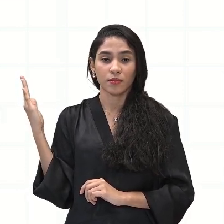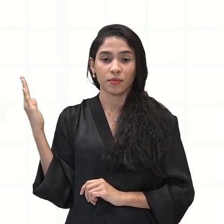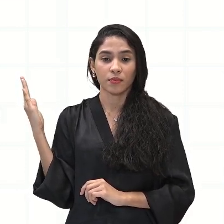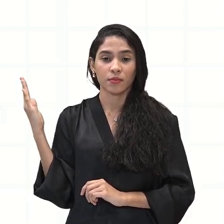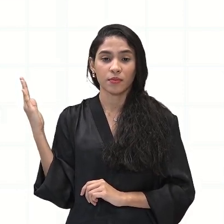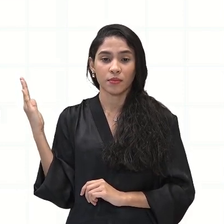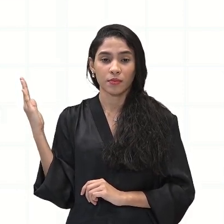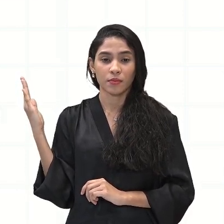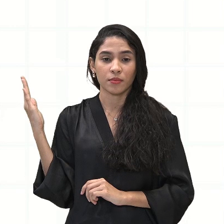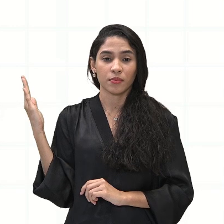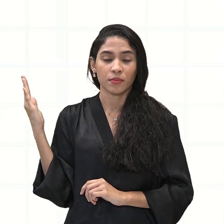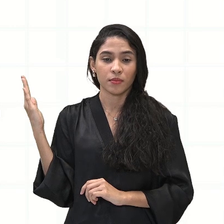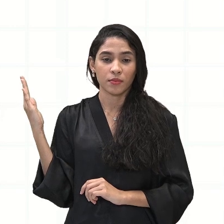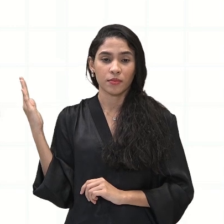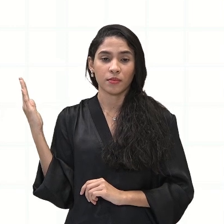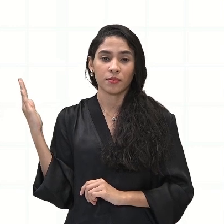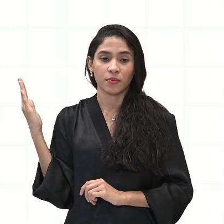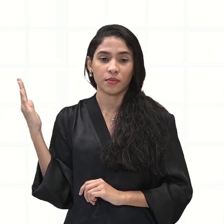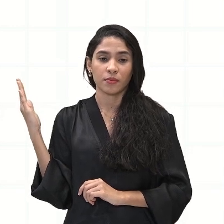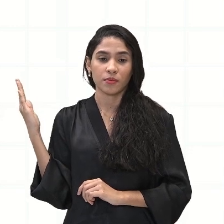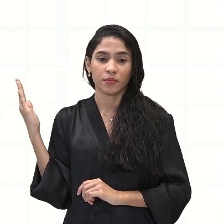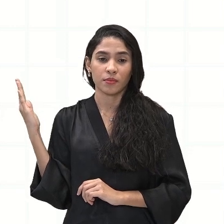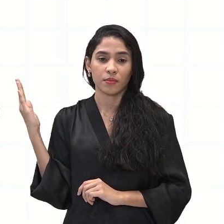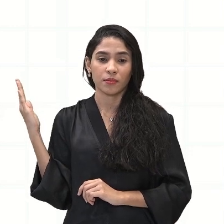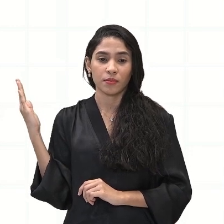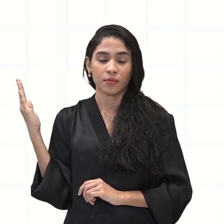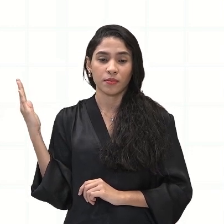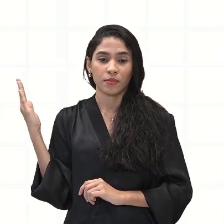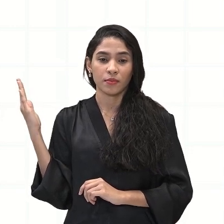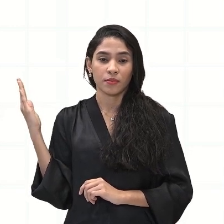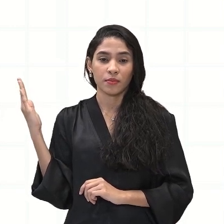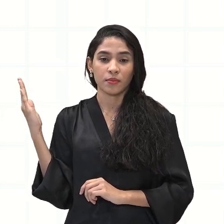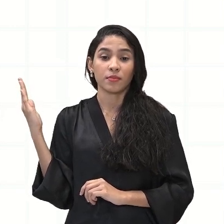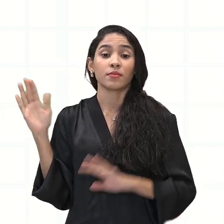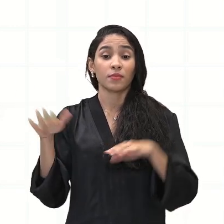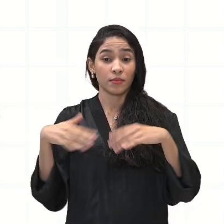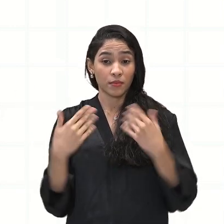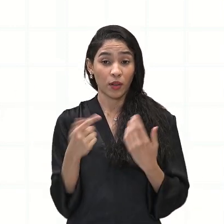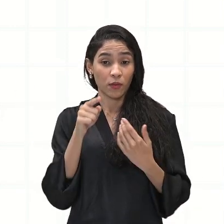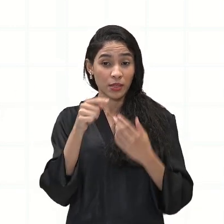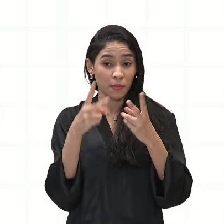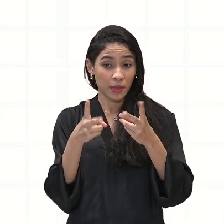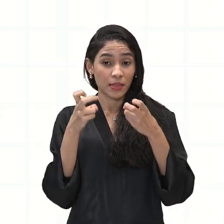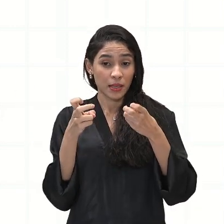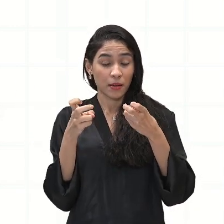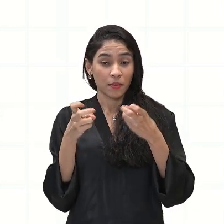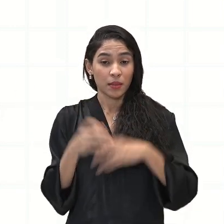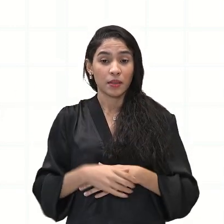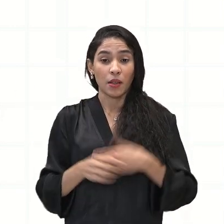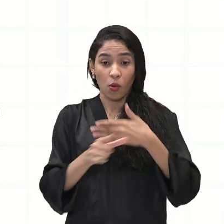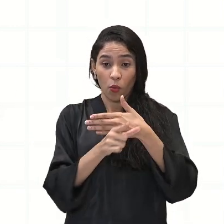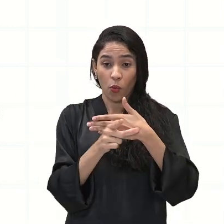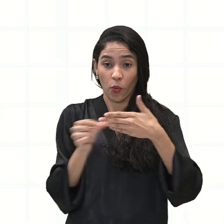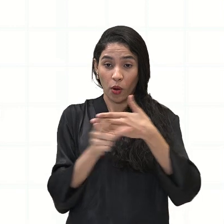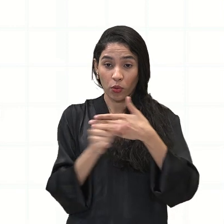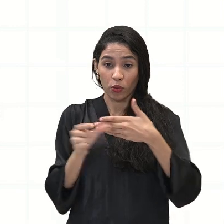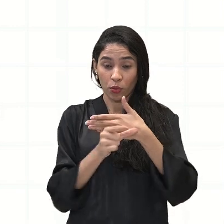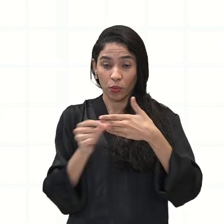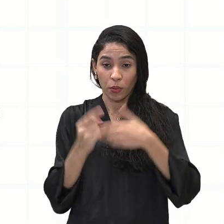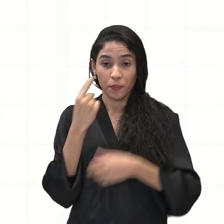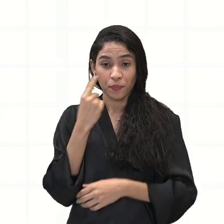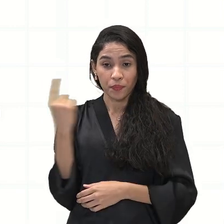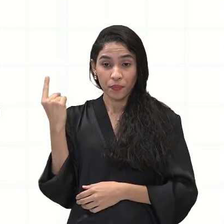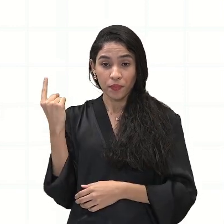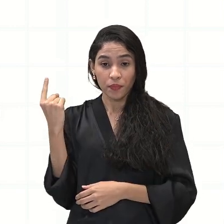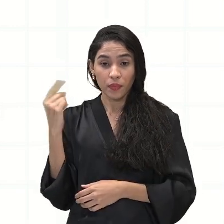Para que fosses nosso, ó mar. Então, essa voz poética